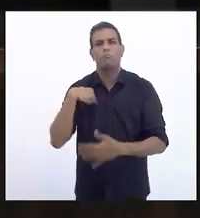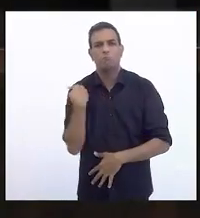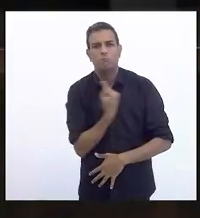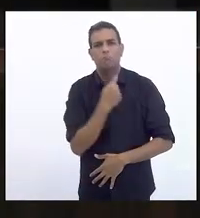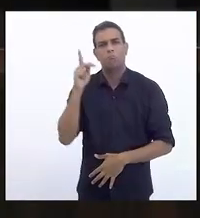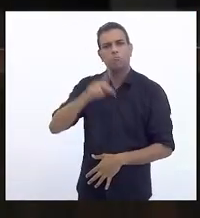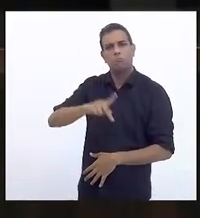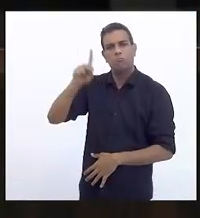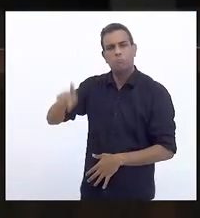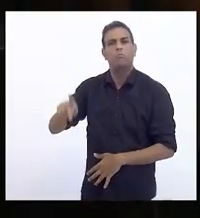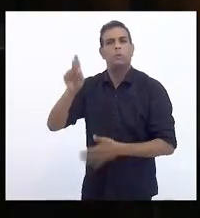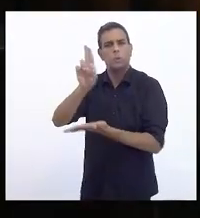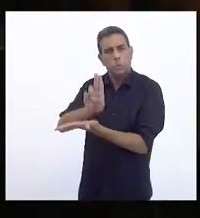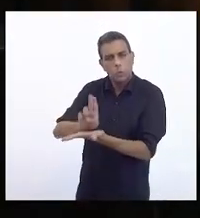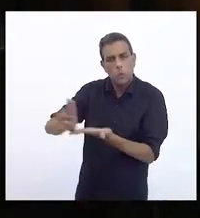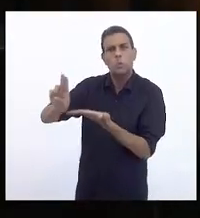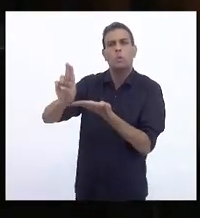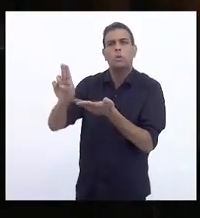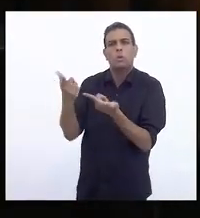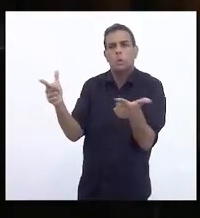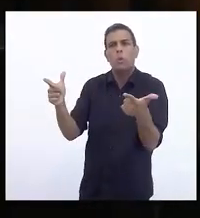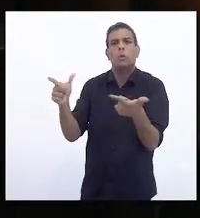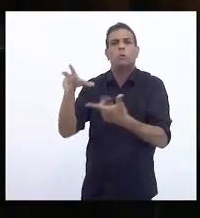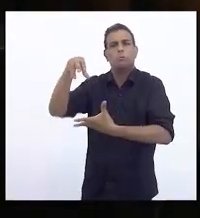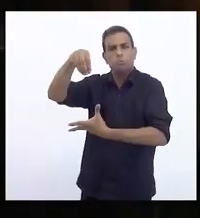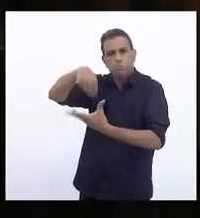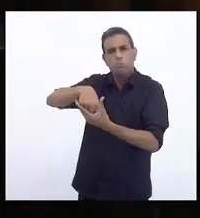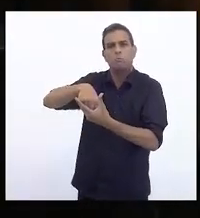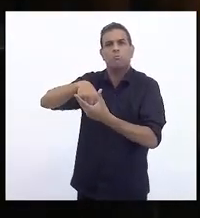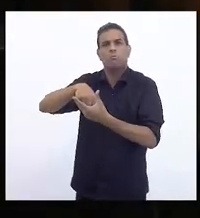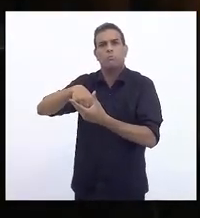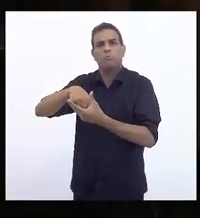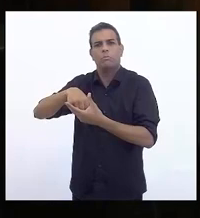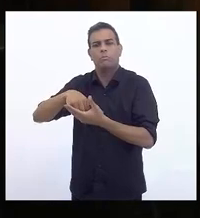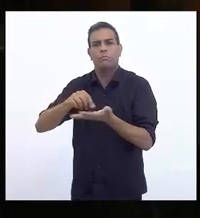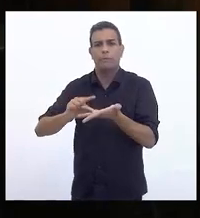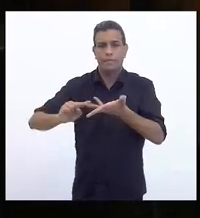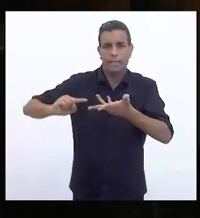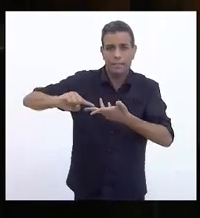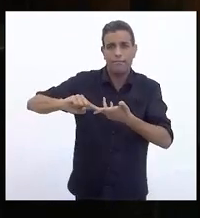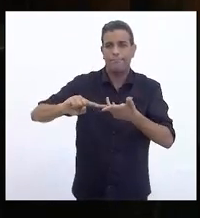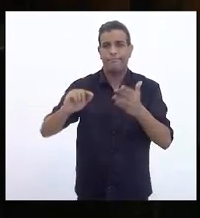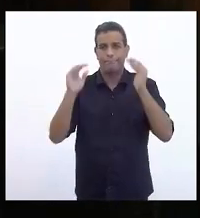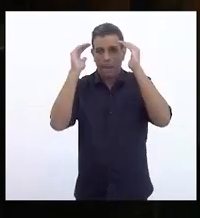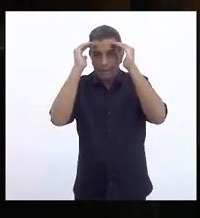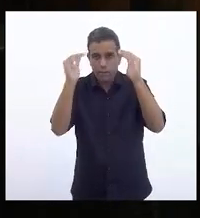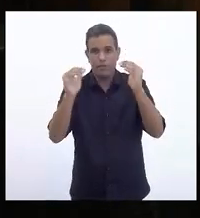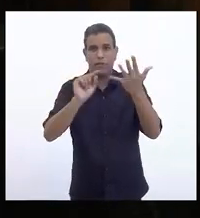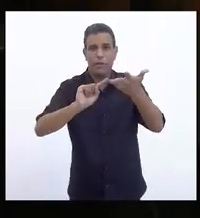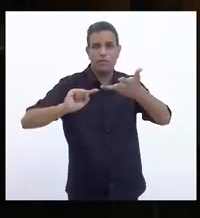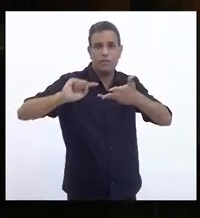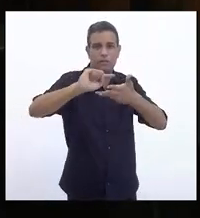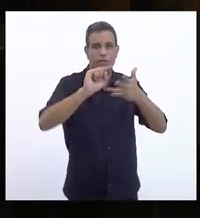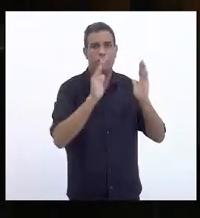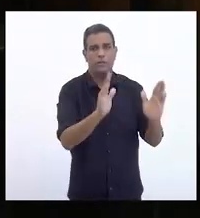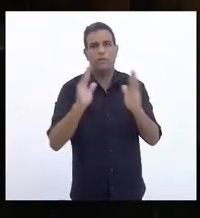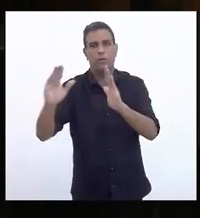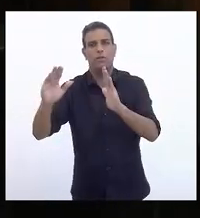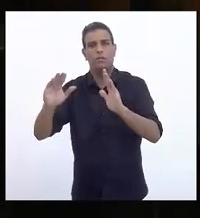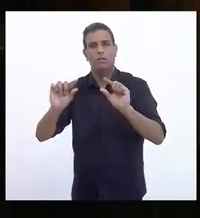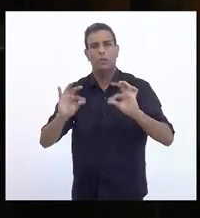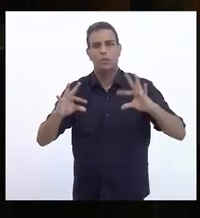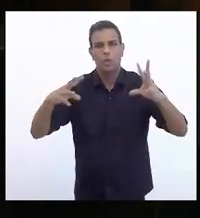professor universitário, como membro da comunidade científica do Rio de Janeiro. Vossa Excelência agiu na qualidade de presidente da LERJ